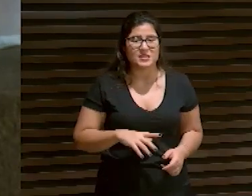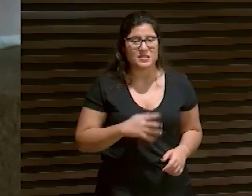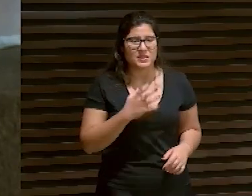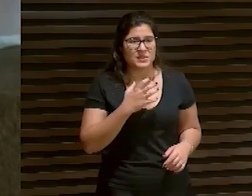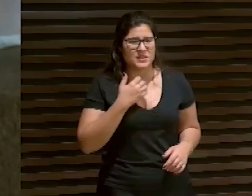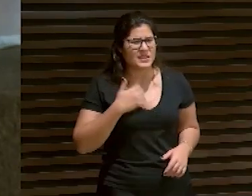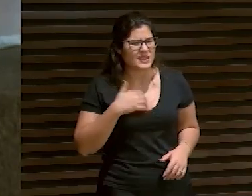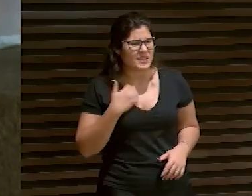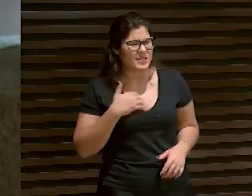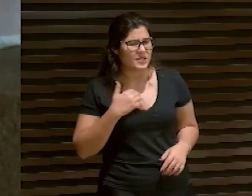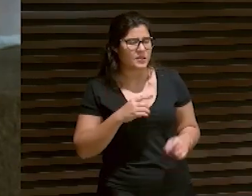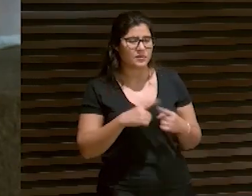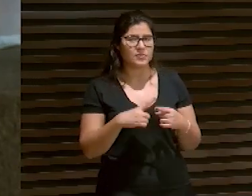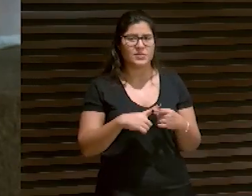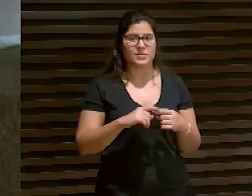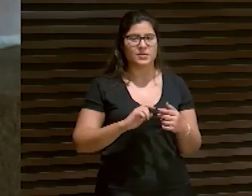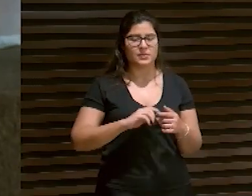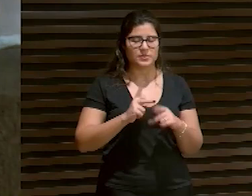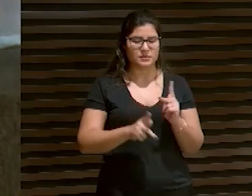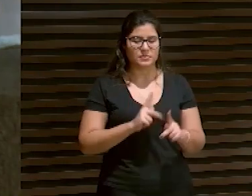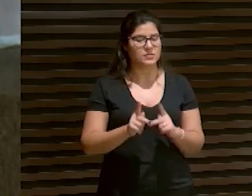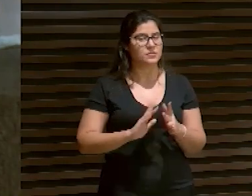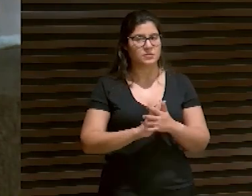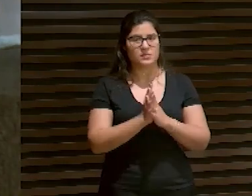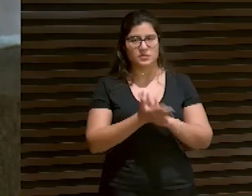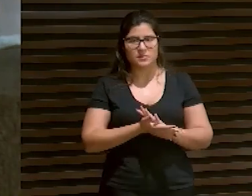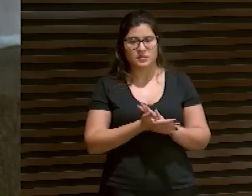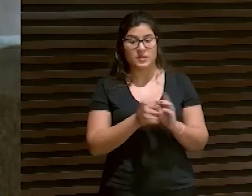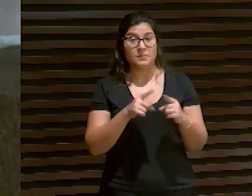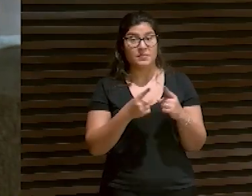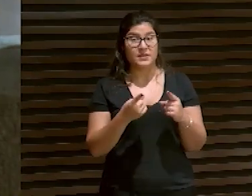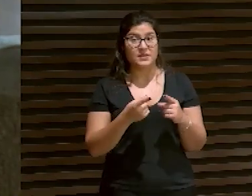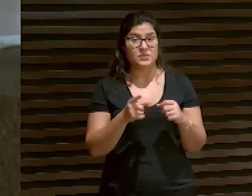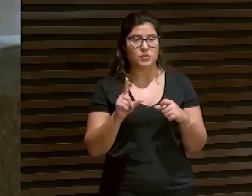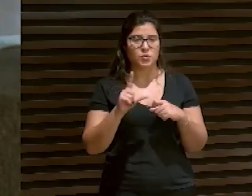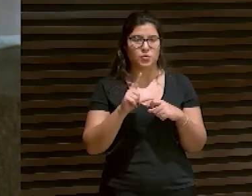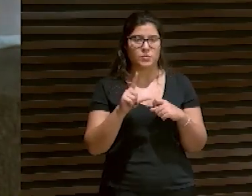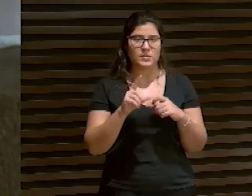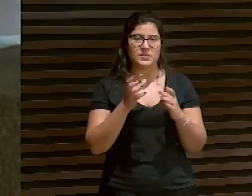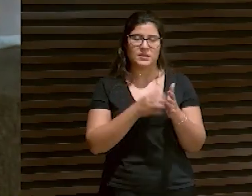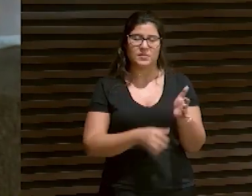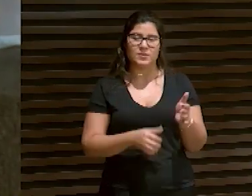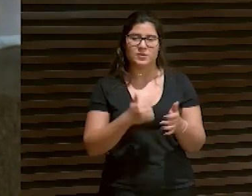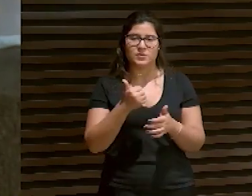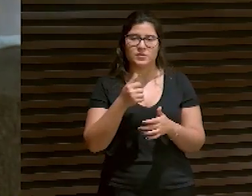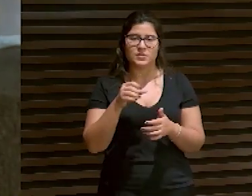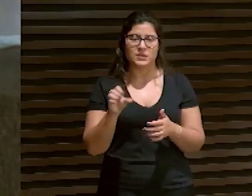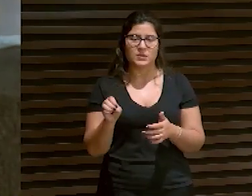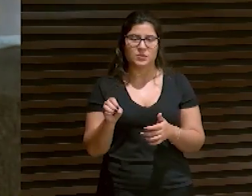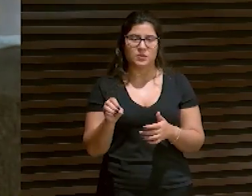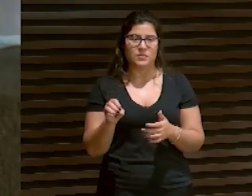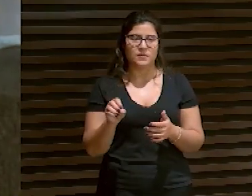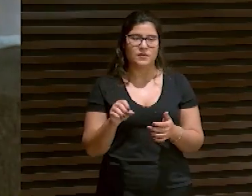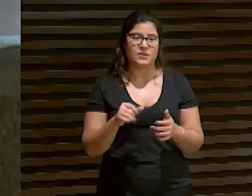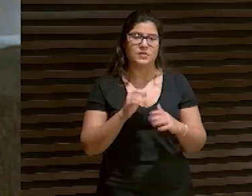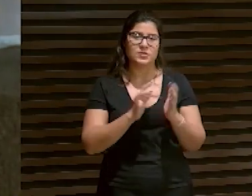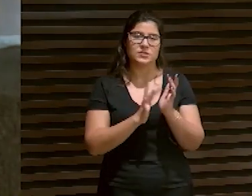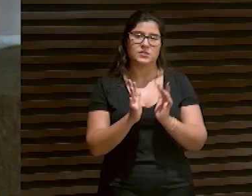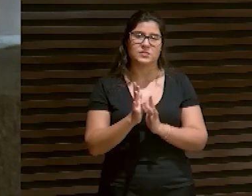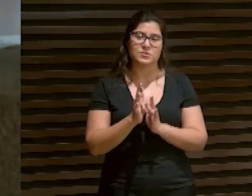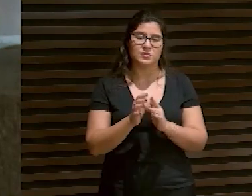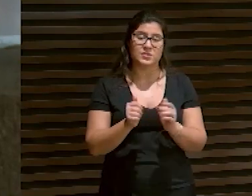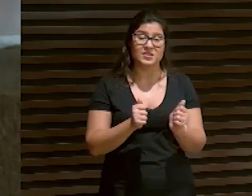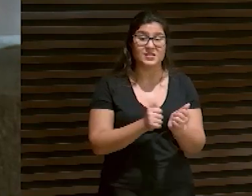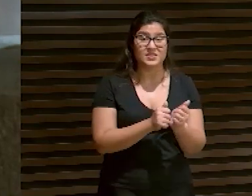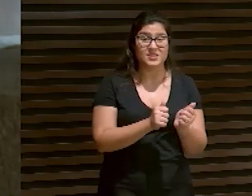sido destruído. Mas quando lemos em Lucas capítulo 19, e Jesus está chegando em Jerusalém,